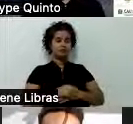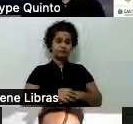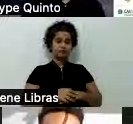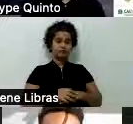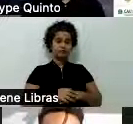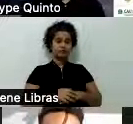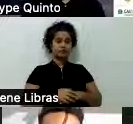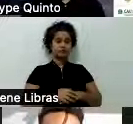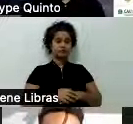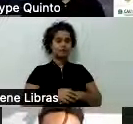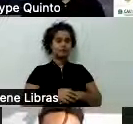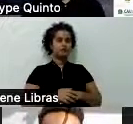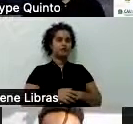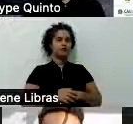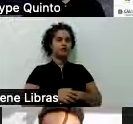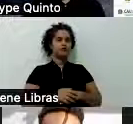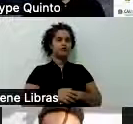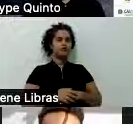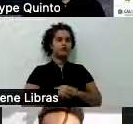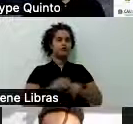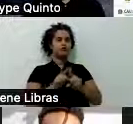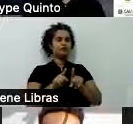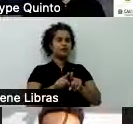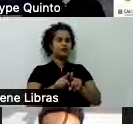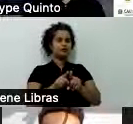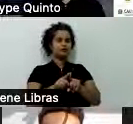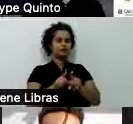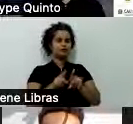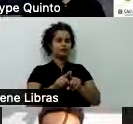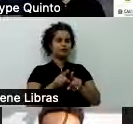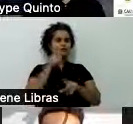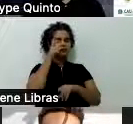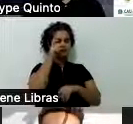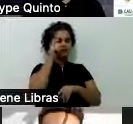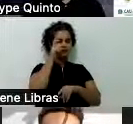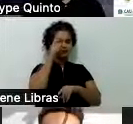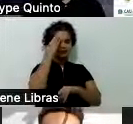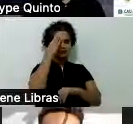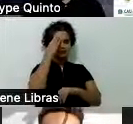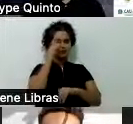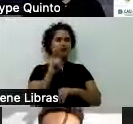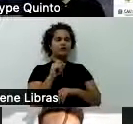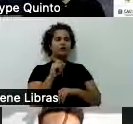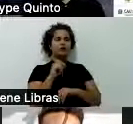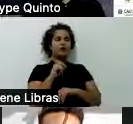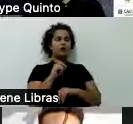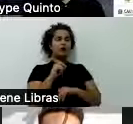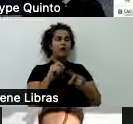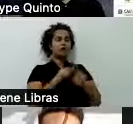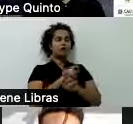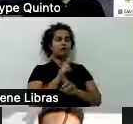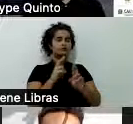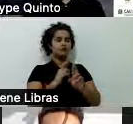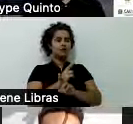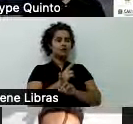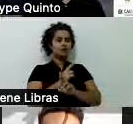estávamos interessados em entender um pouco essa relação de